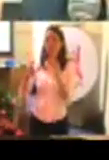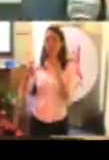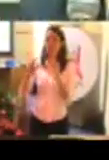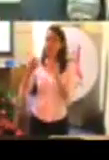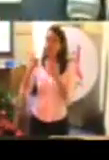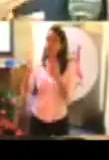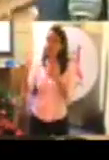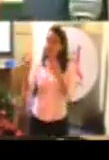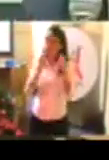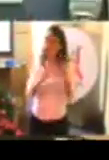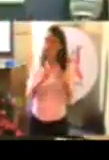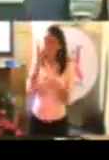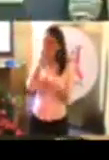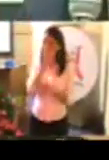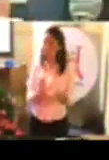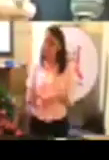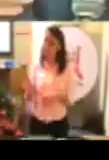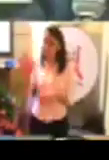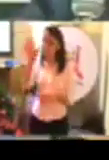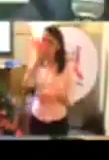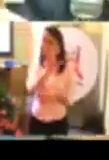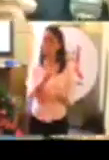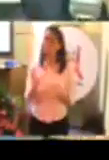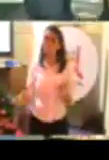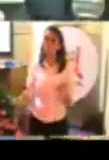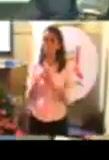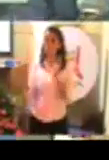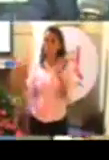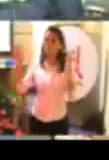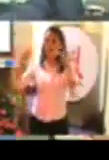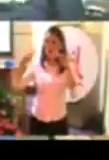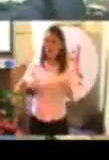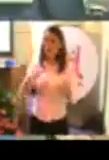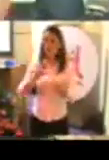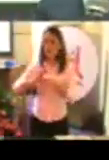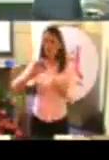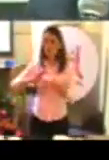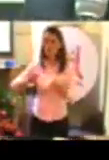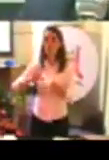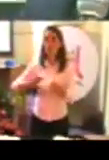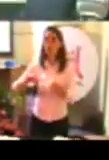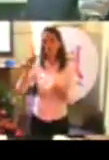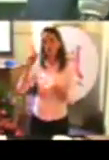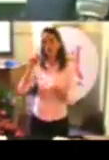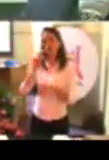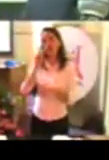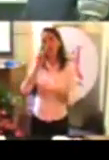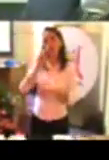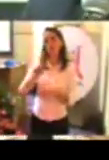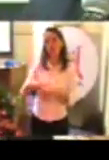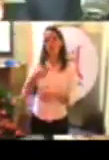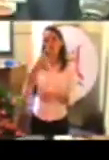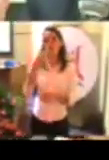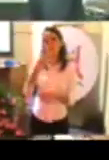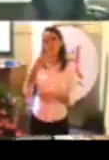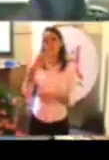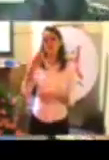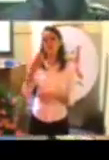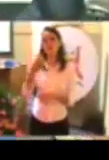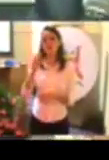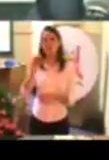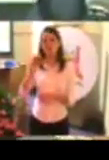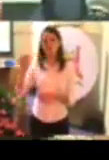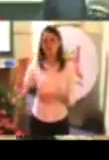nas diversas cinco regiões brasileiras, nas mais de 5.400 câmaras municipais, nas assembleias legislativas, no